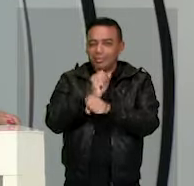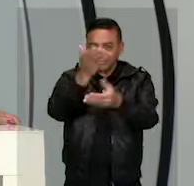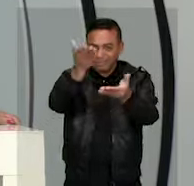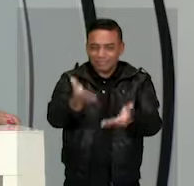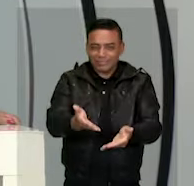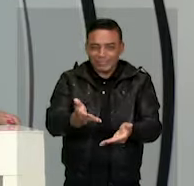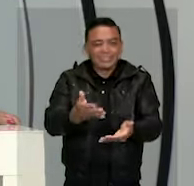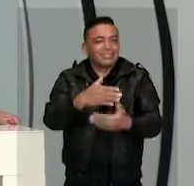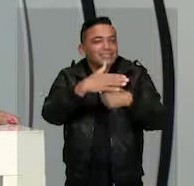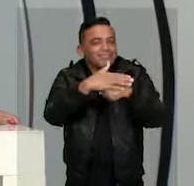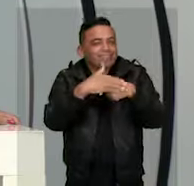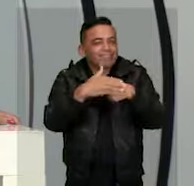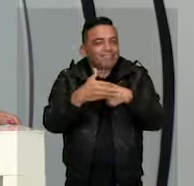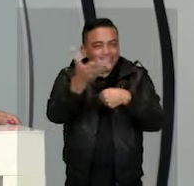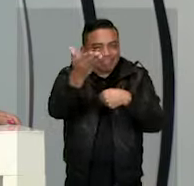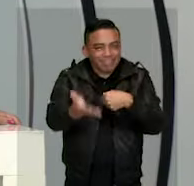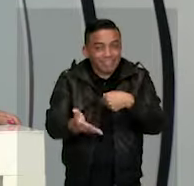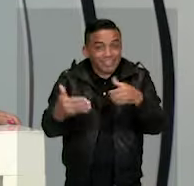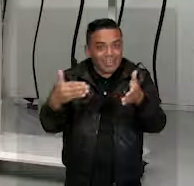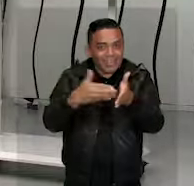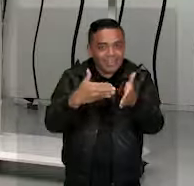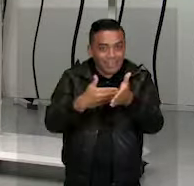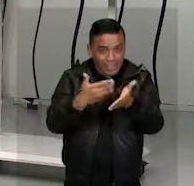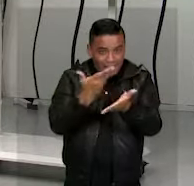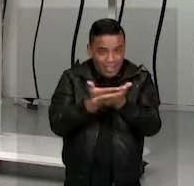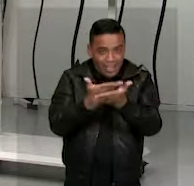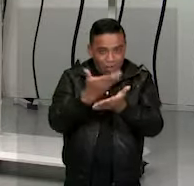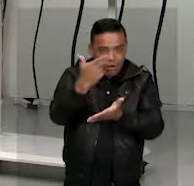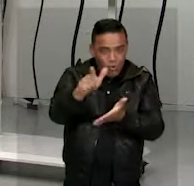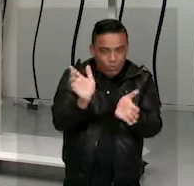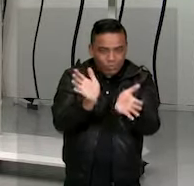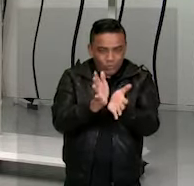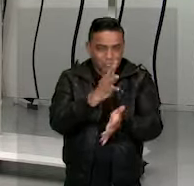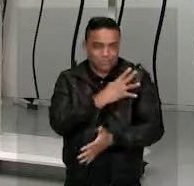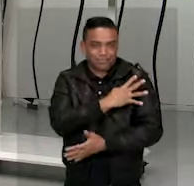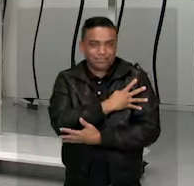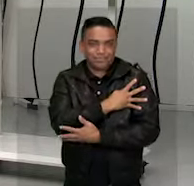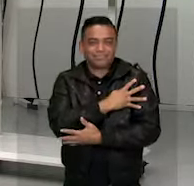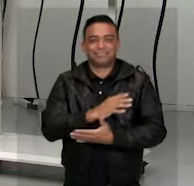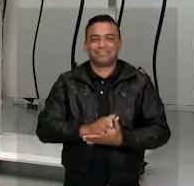você com muito carinho. Até lá, querido quarto ano.